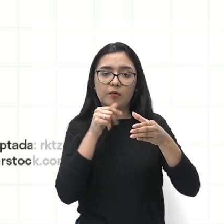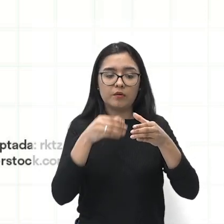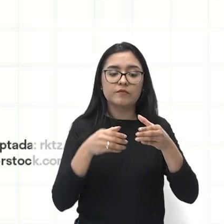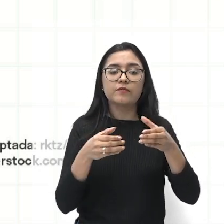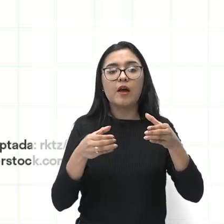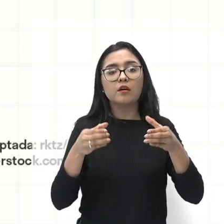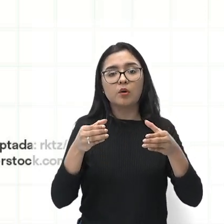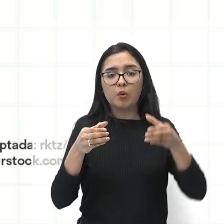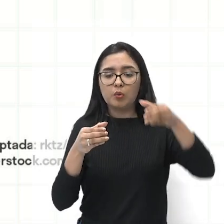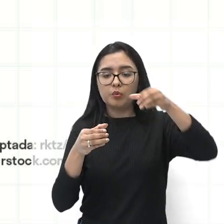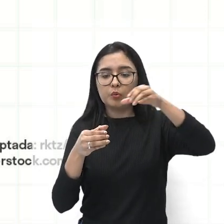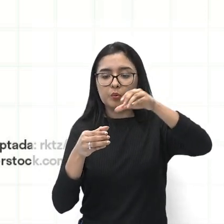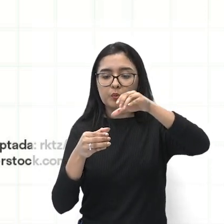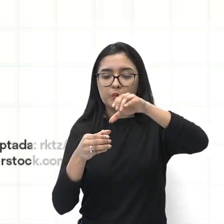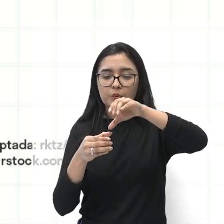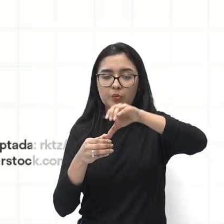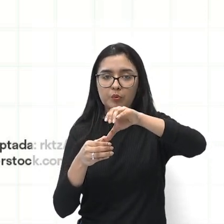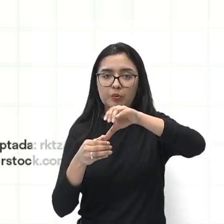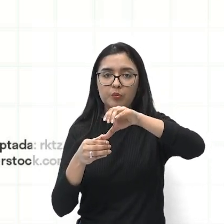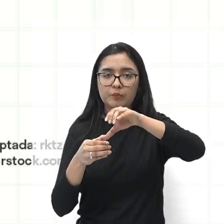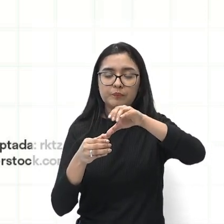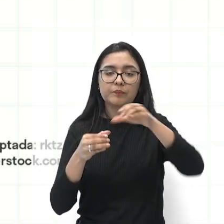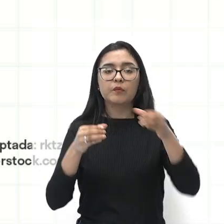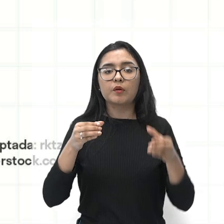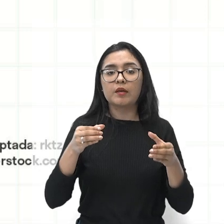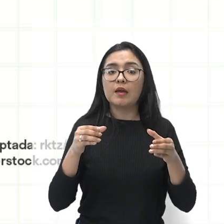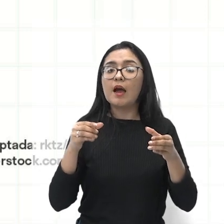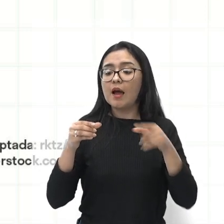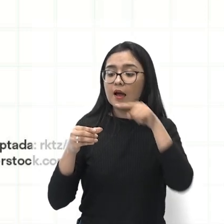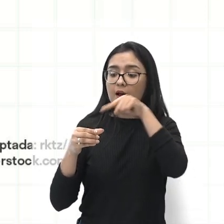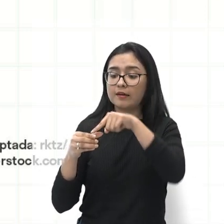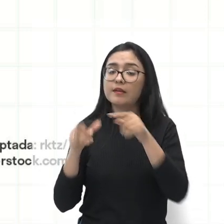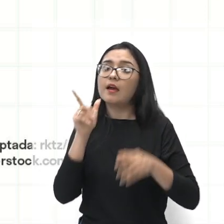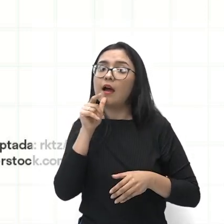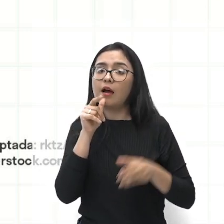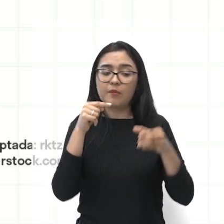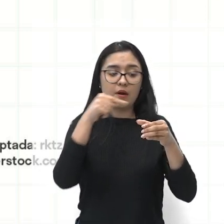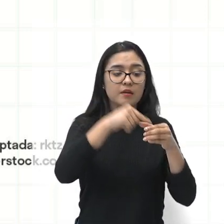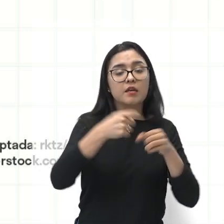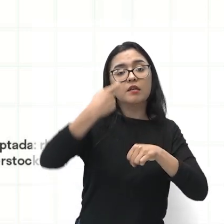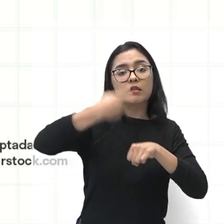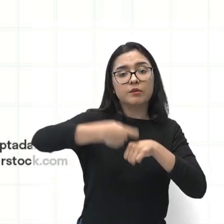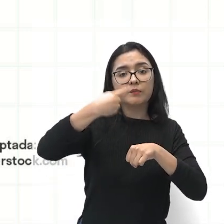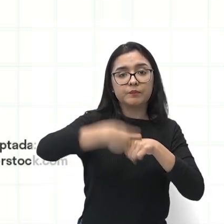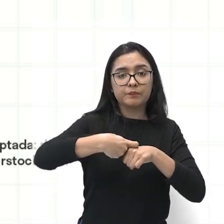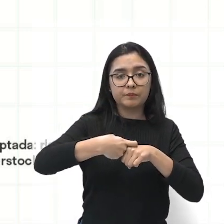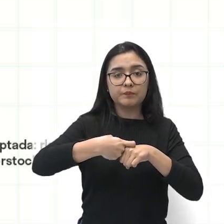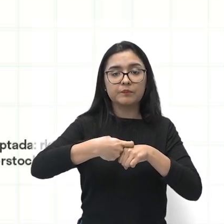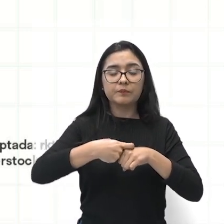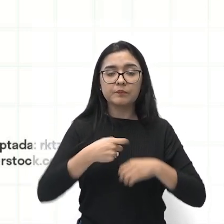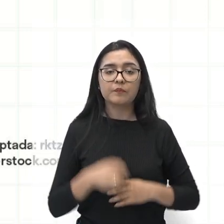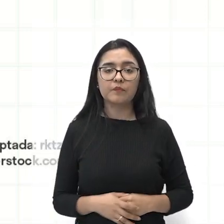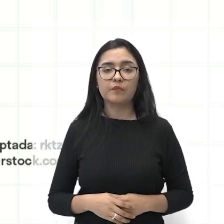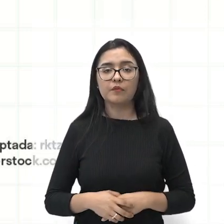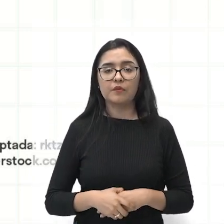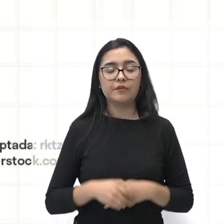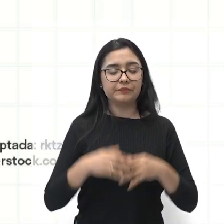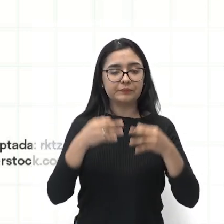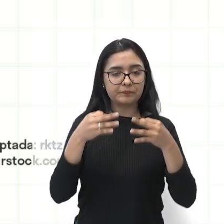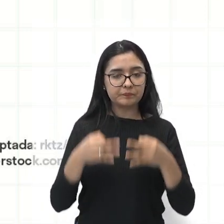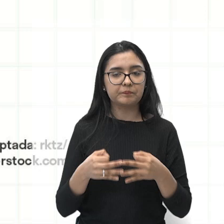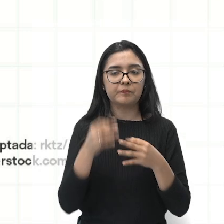parte mais sólida e ali a parte, né, do líquido limpo, certo?